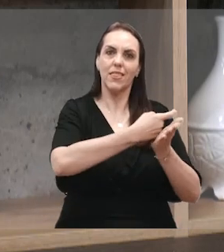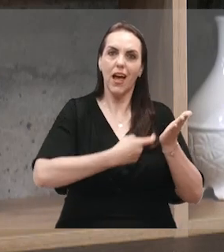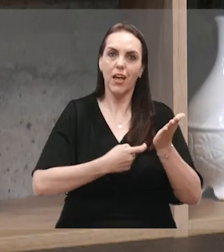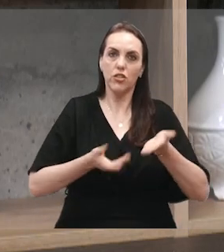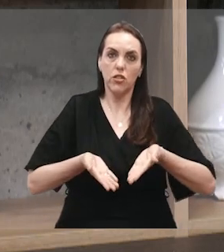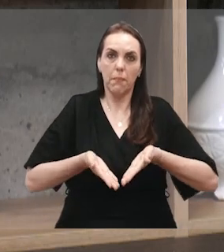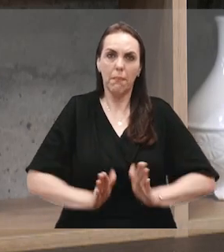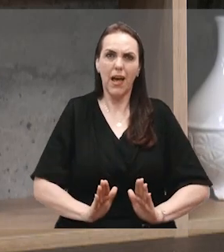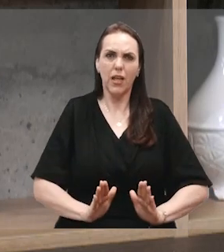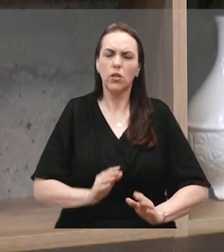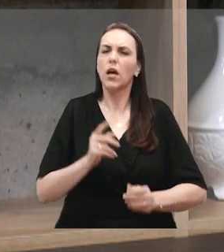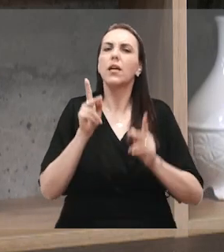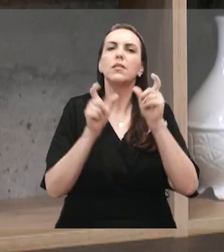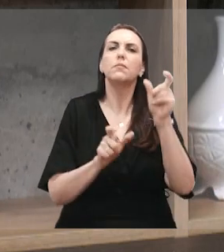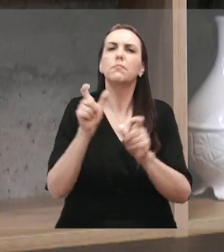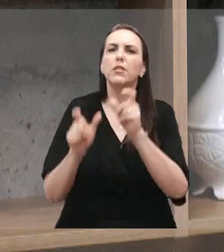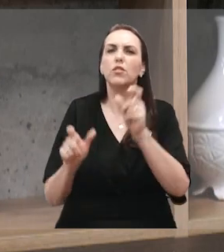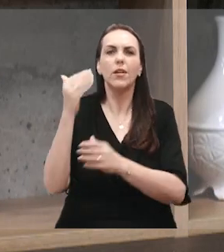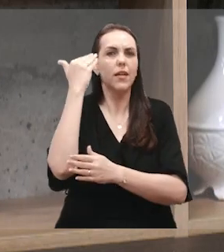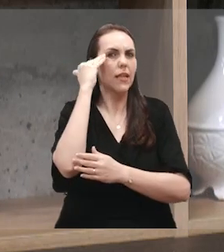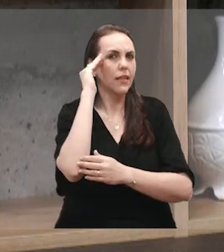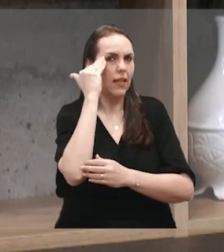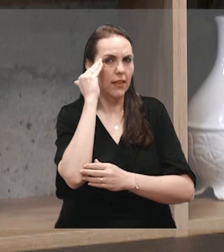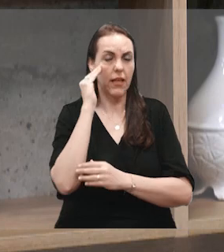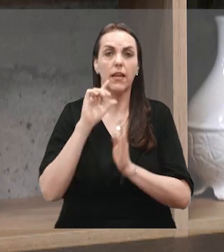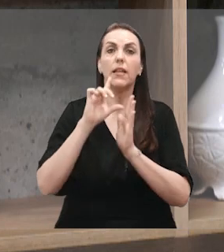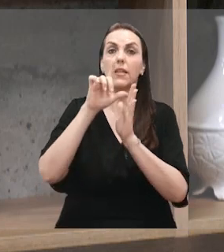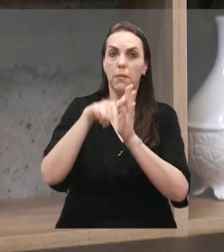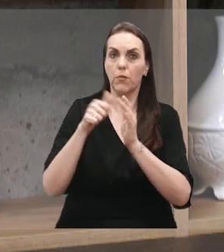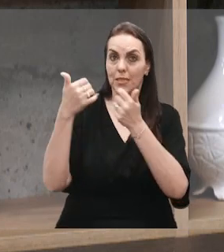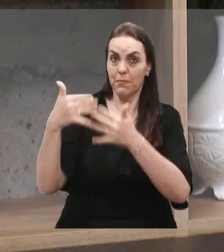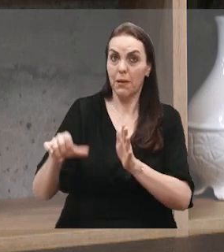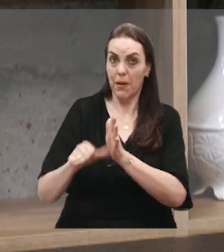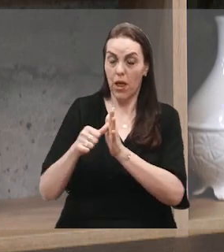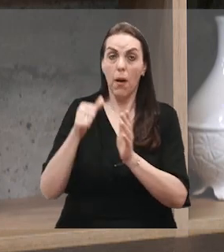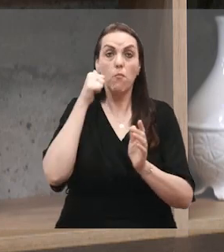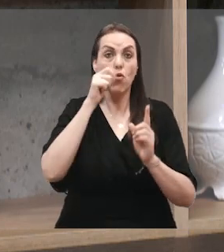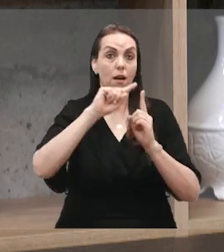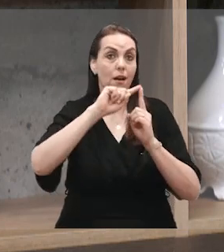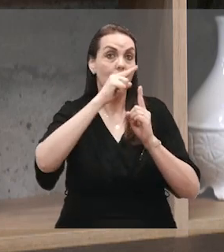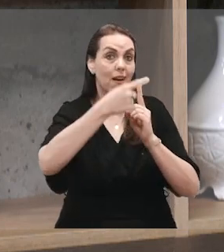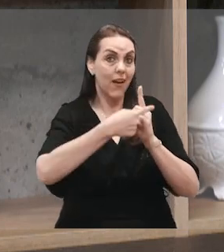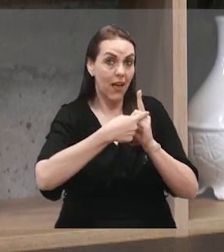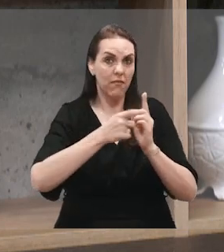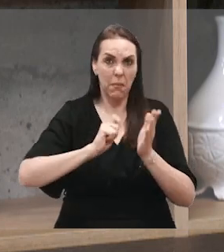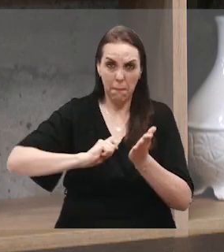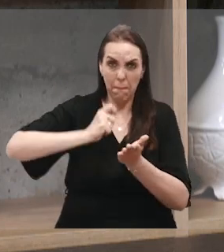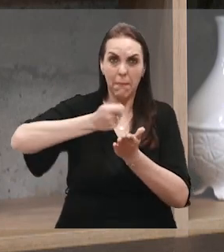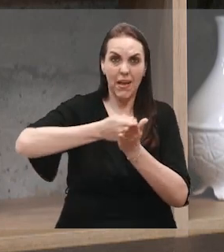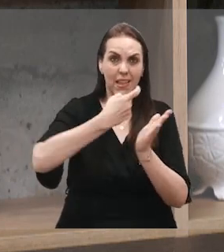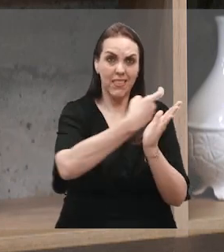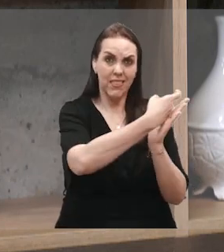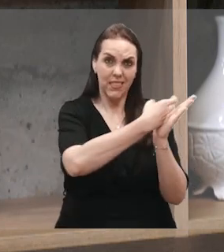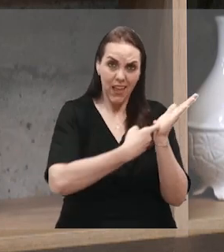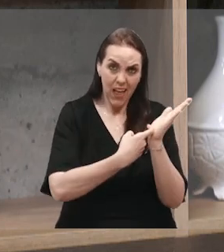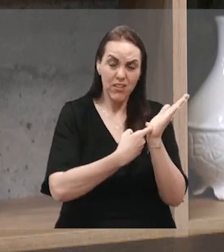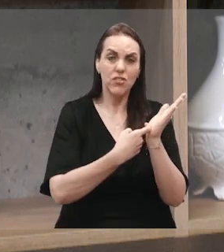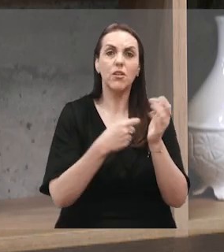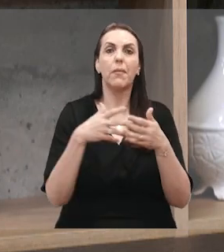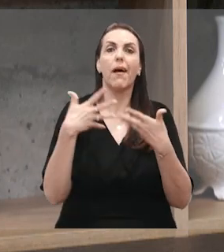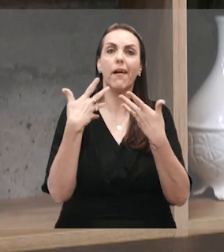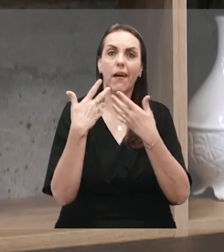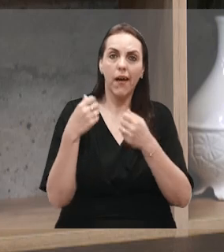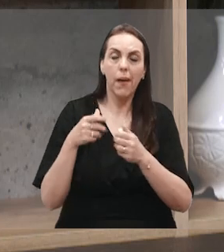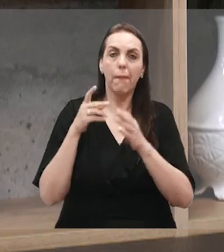pessoas entenderem, depois a senhora pode explicar melhor do que eu. As mulheres grávidas têm que pagar uma taxa lá para contar com o médico que acompanhou